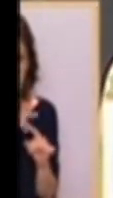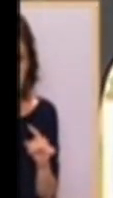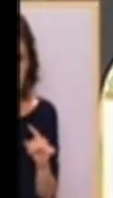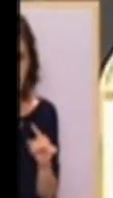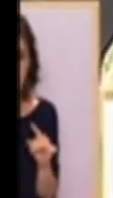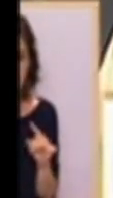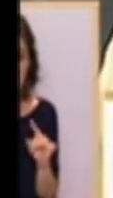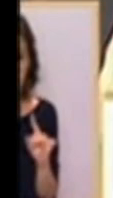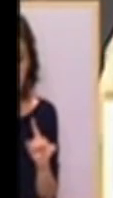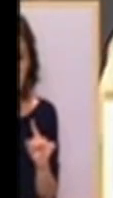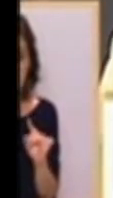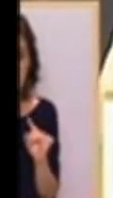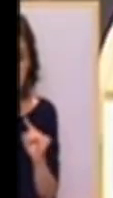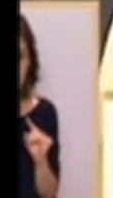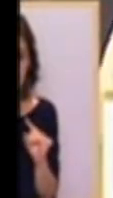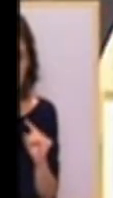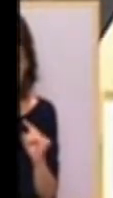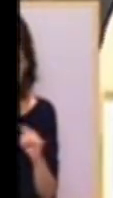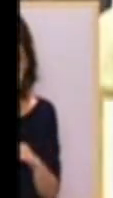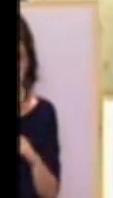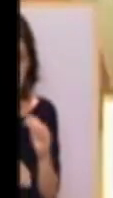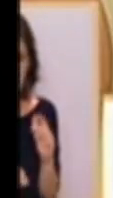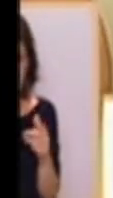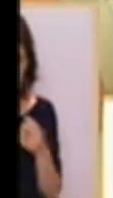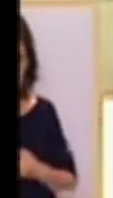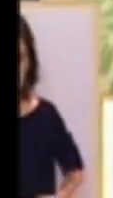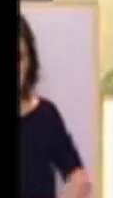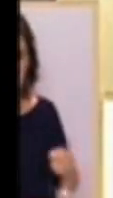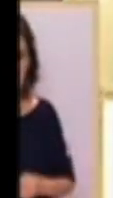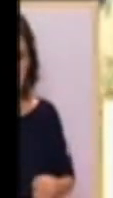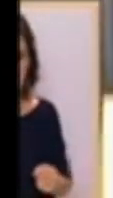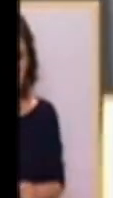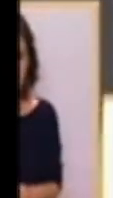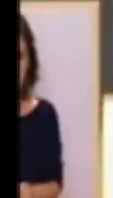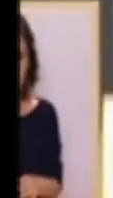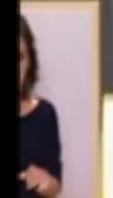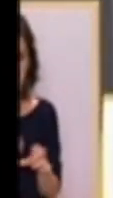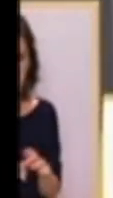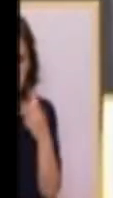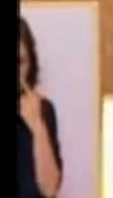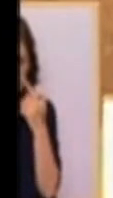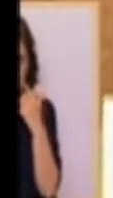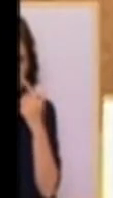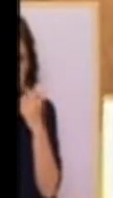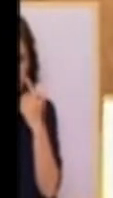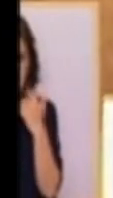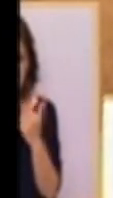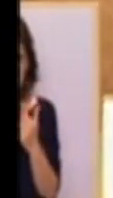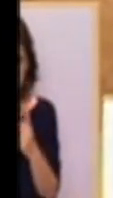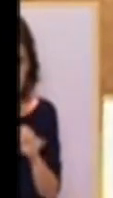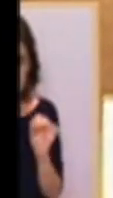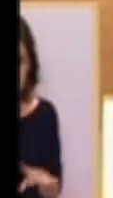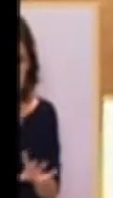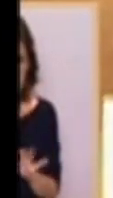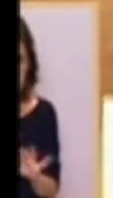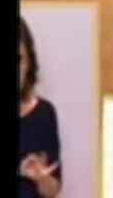esta menina? E nos bastidores do Coliseu, de repente, não estava ninguém no corredor e estava a Vanessa sentada a chorar, a chorar, a chorar. E o que é que se passa? Tu